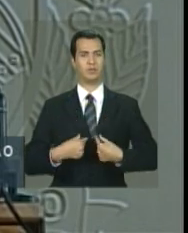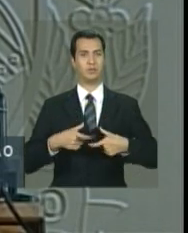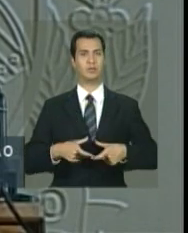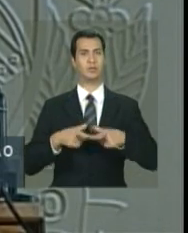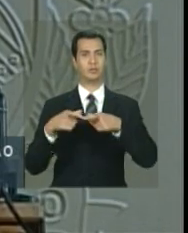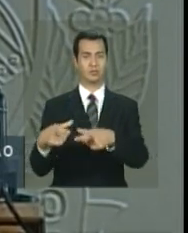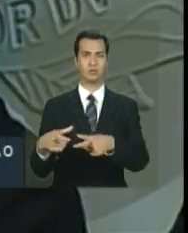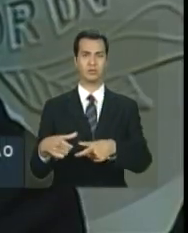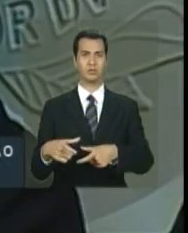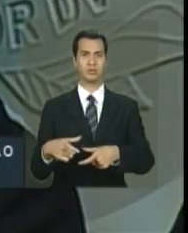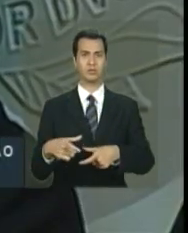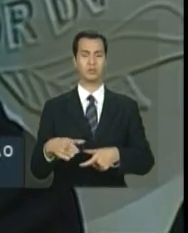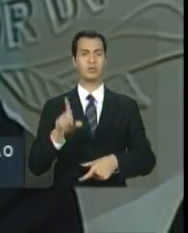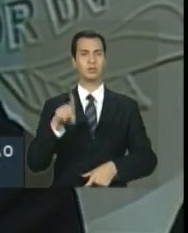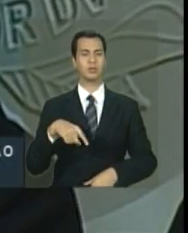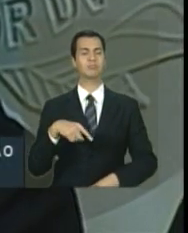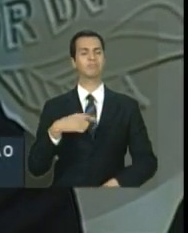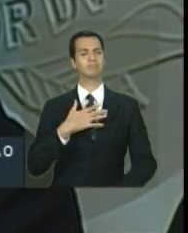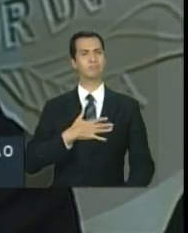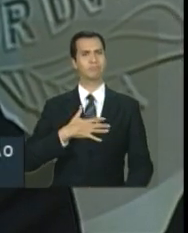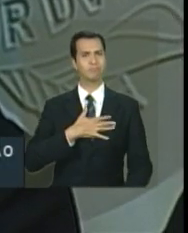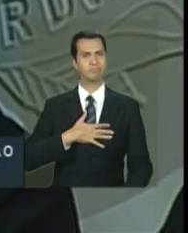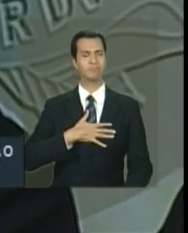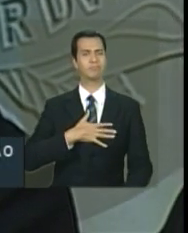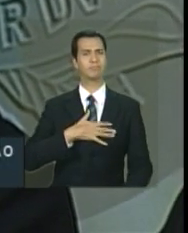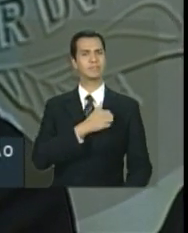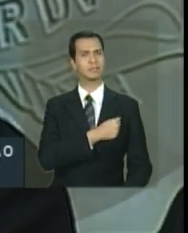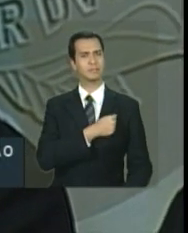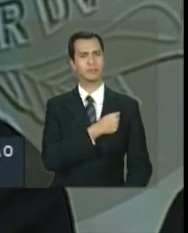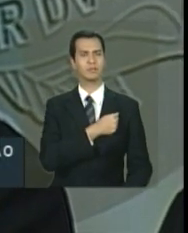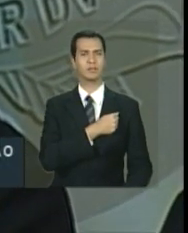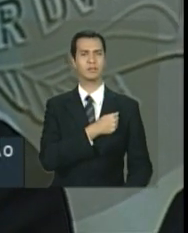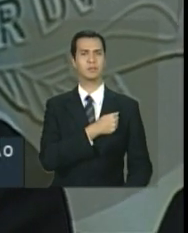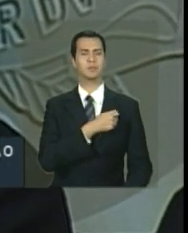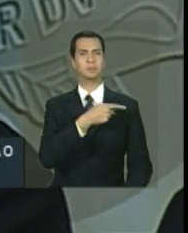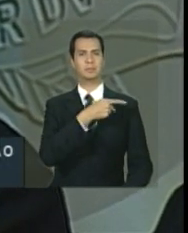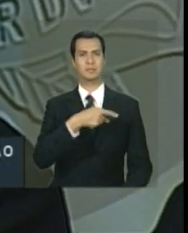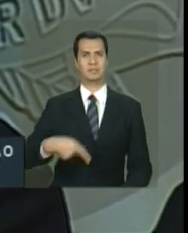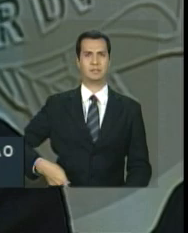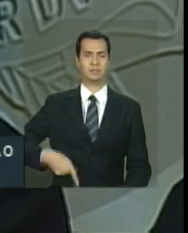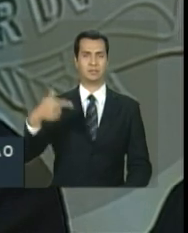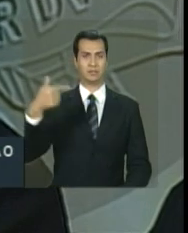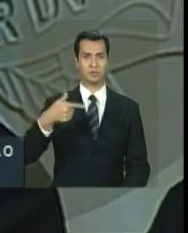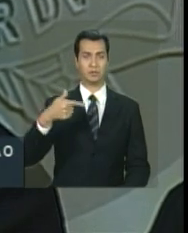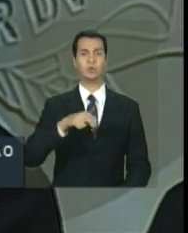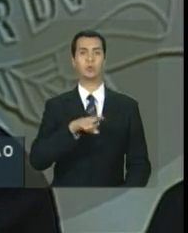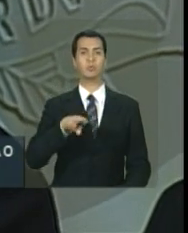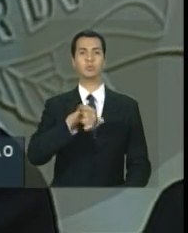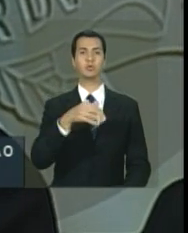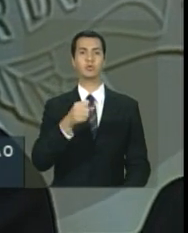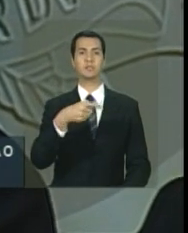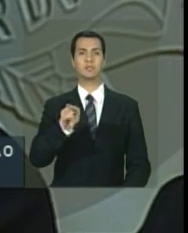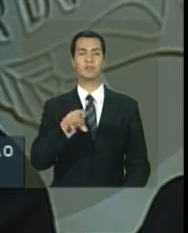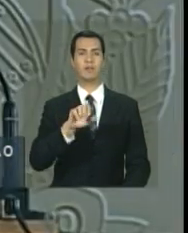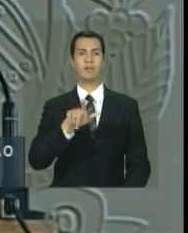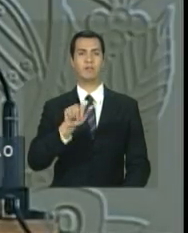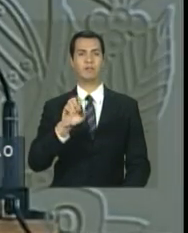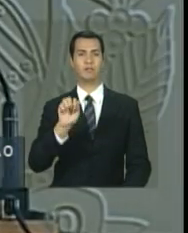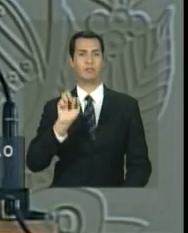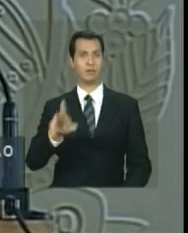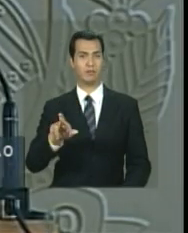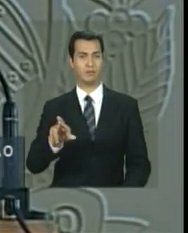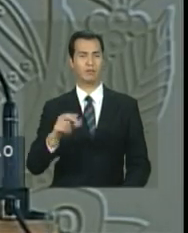janeiro ao saudoso vice-presidente José de Alencar. E me lembro